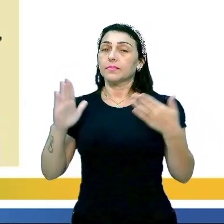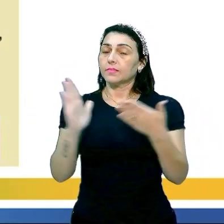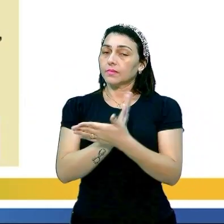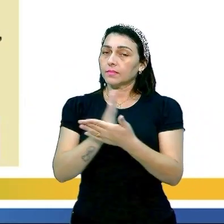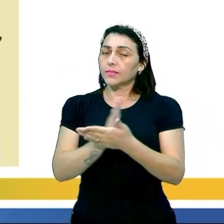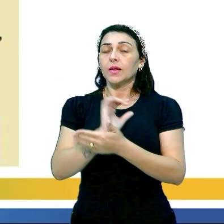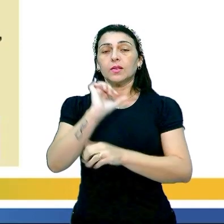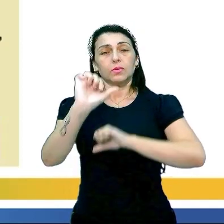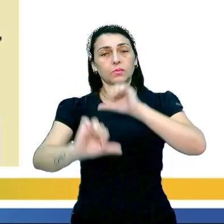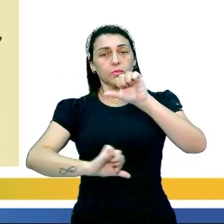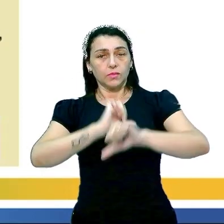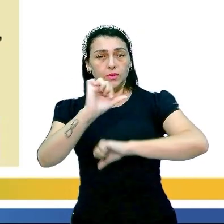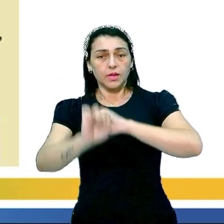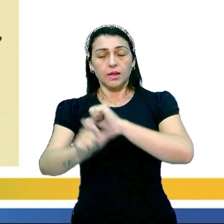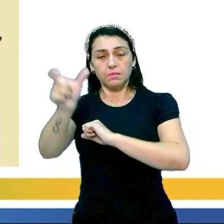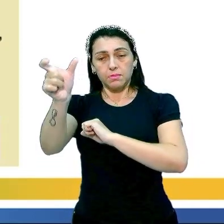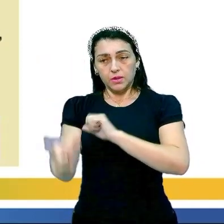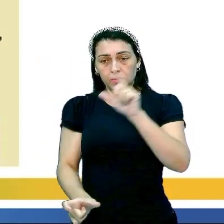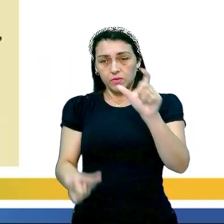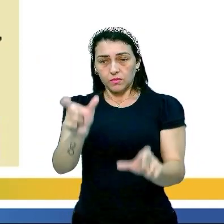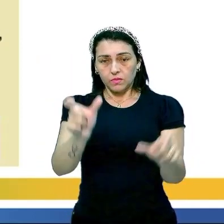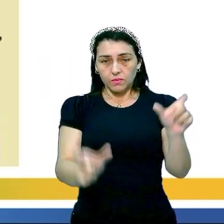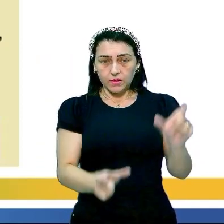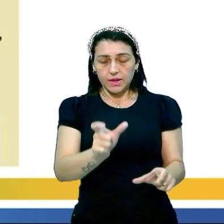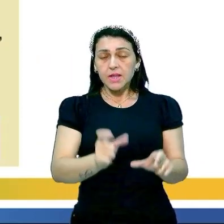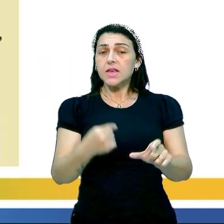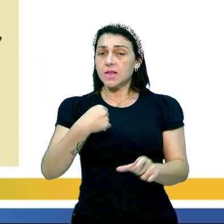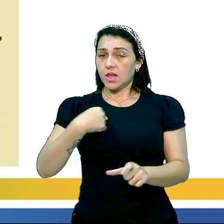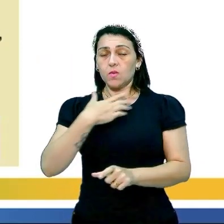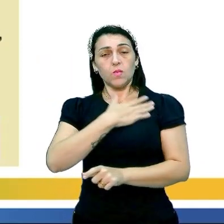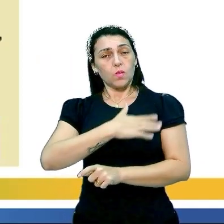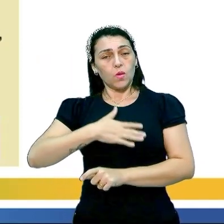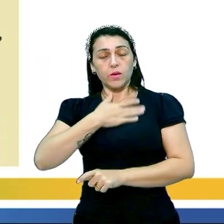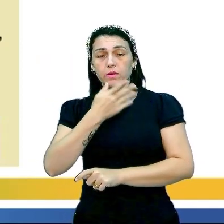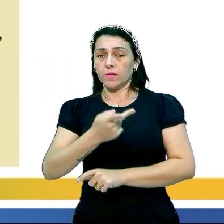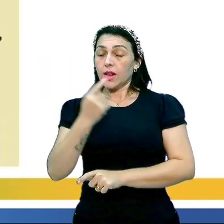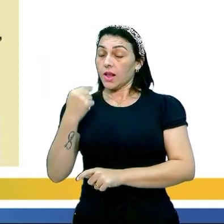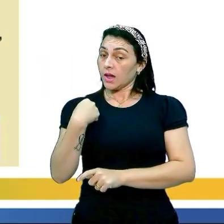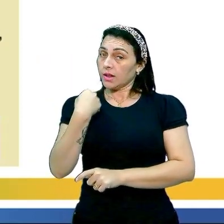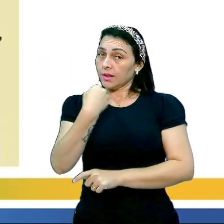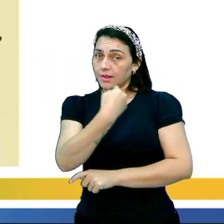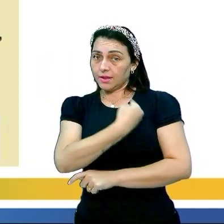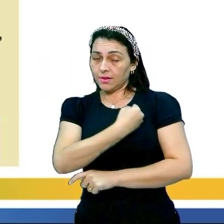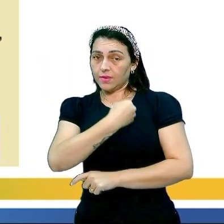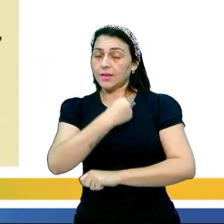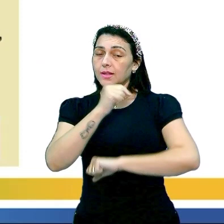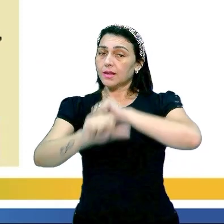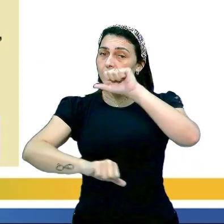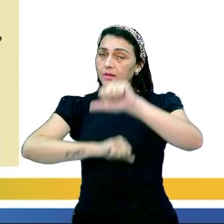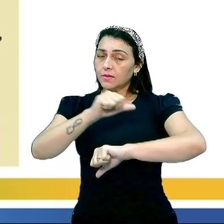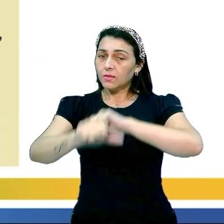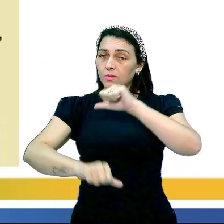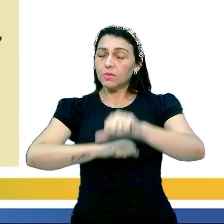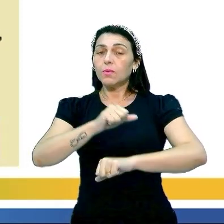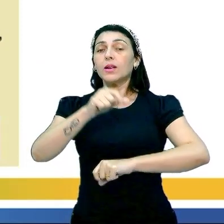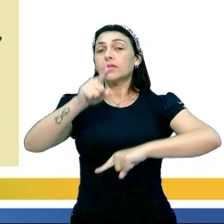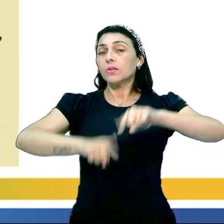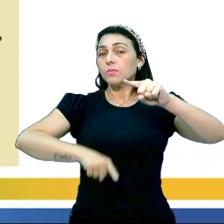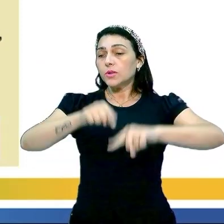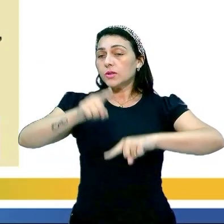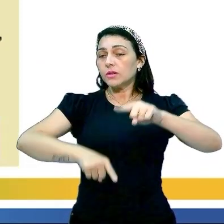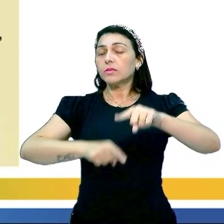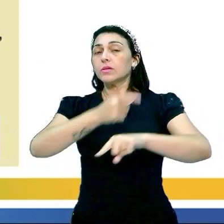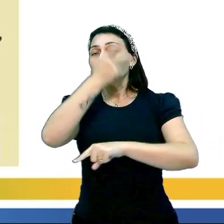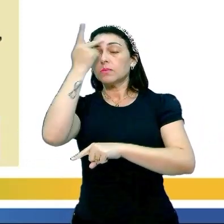coisas são transformadas em gente e eu gosto de dizer que a gente é transformado em coisa.